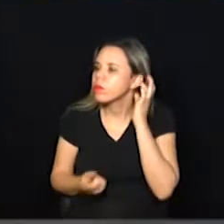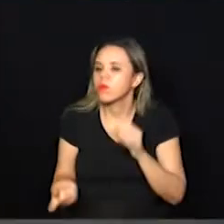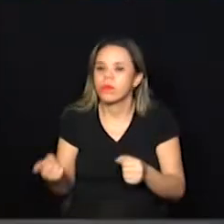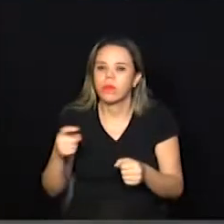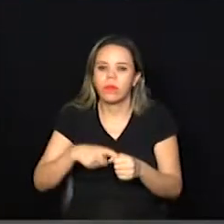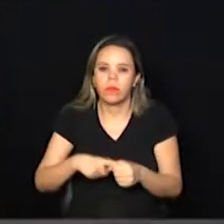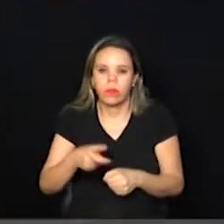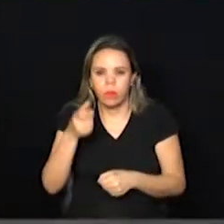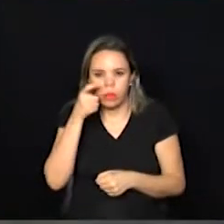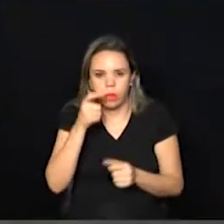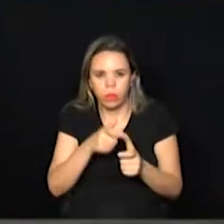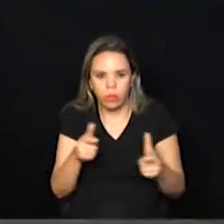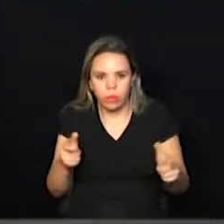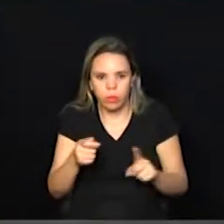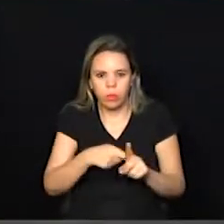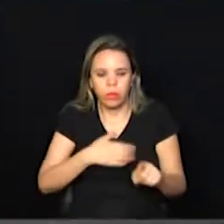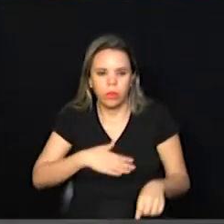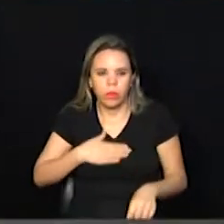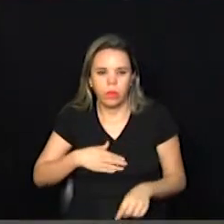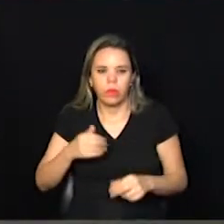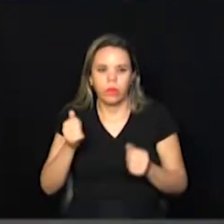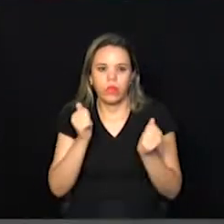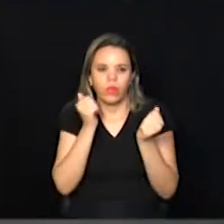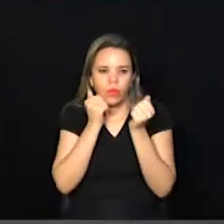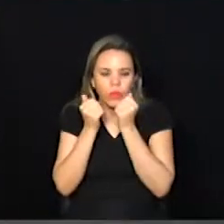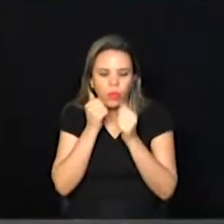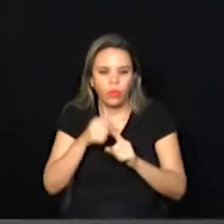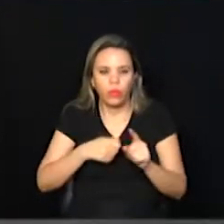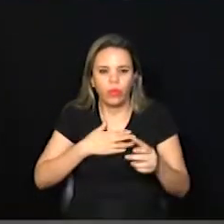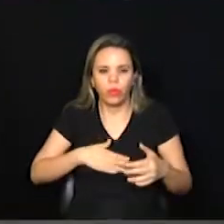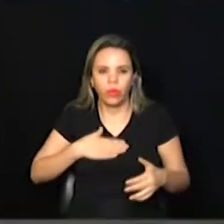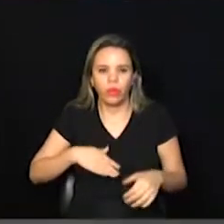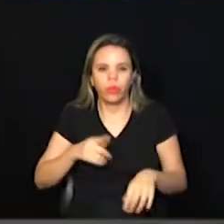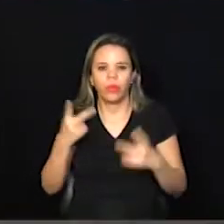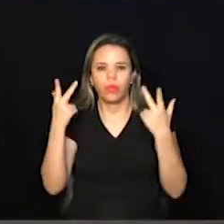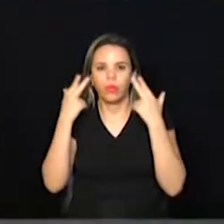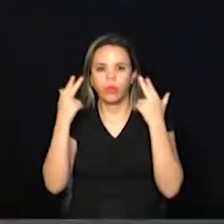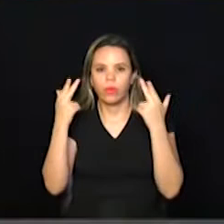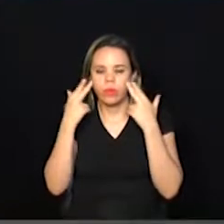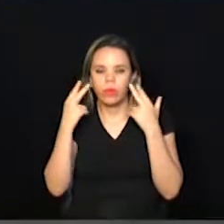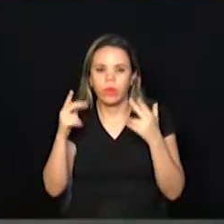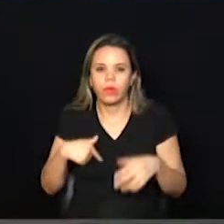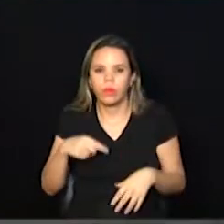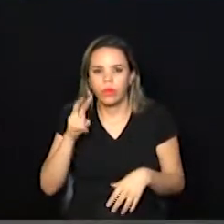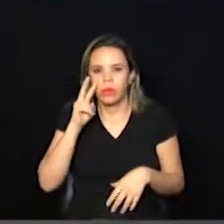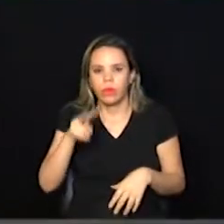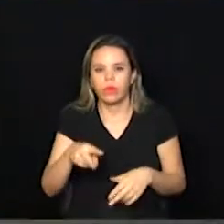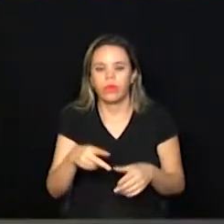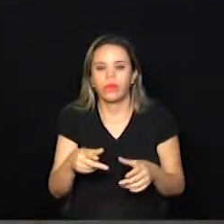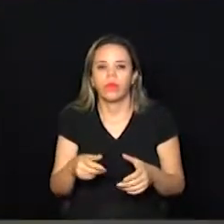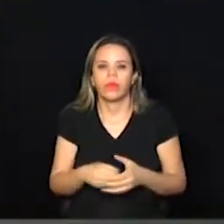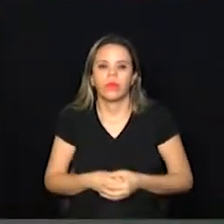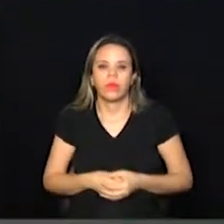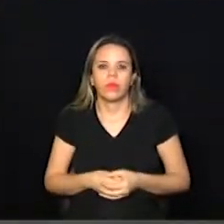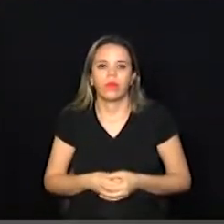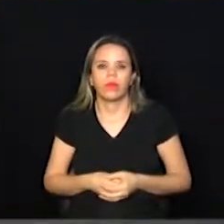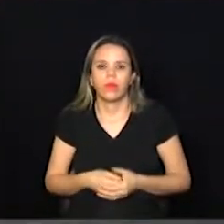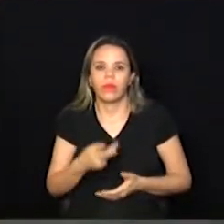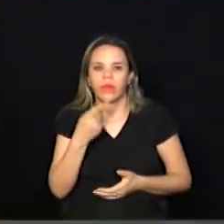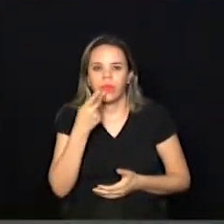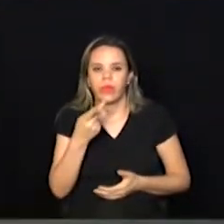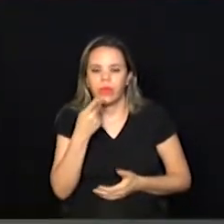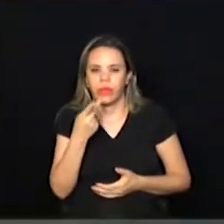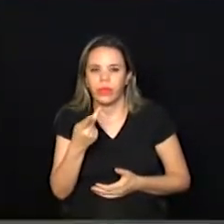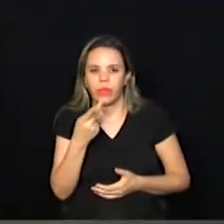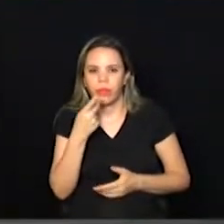E vemos esse crescimento em agosto, julho e agosto, que, normalmente, em agosto, a gente vê um reflexo um pouco da fala, da questão